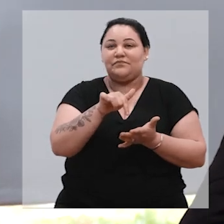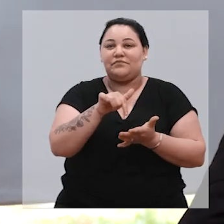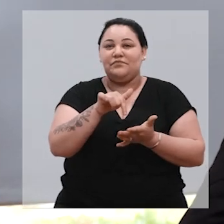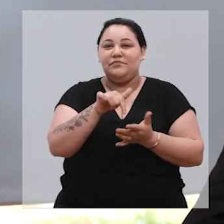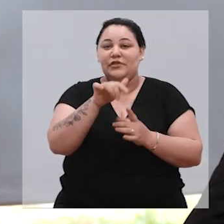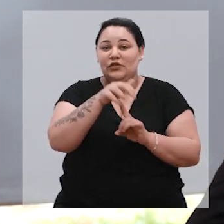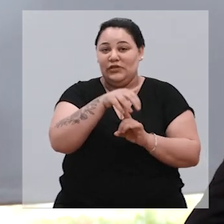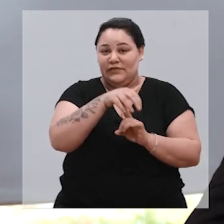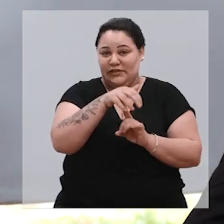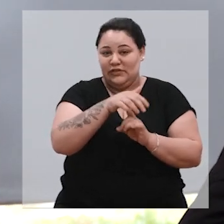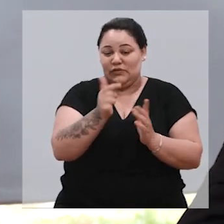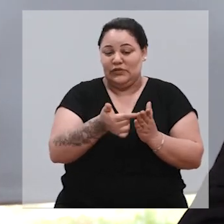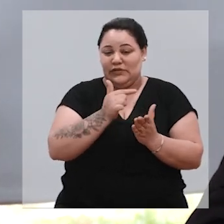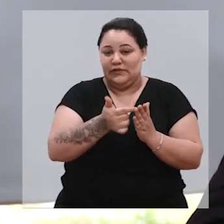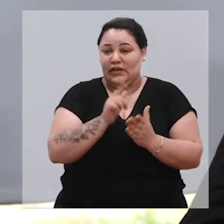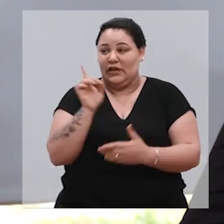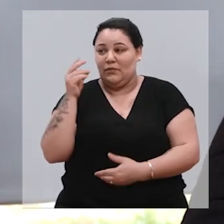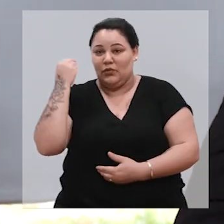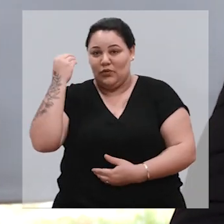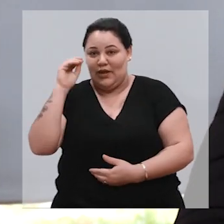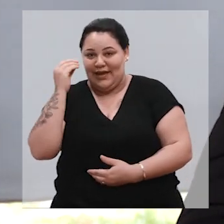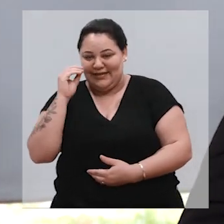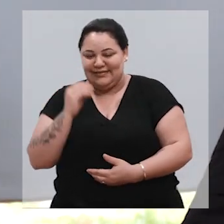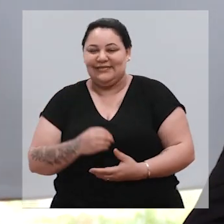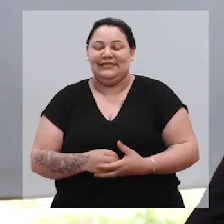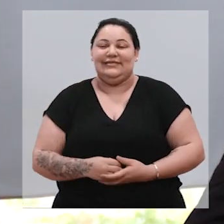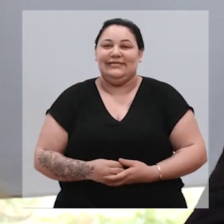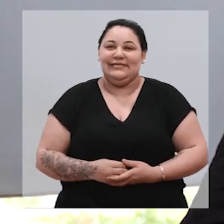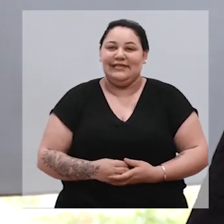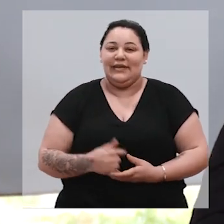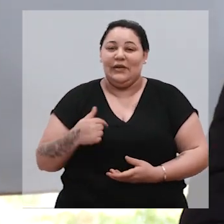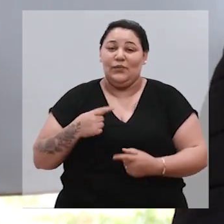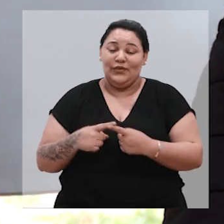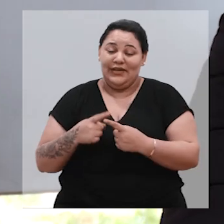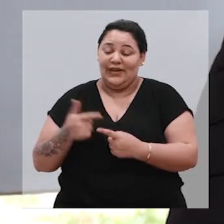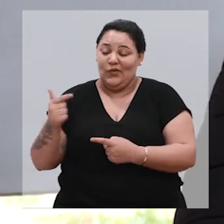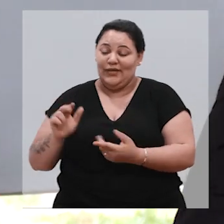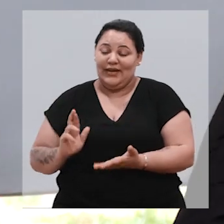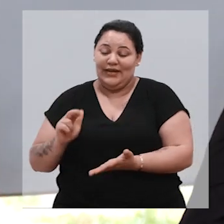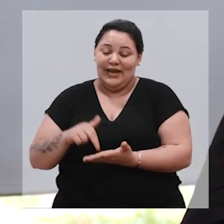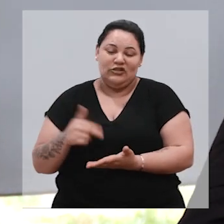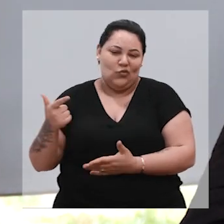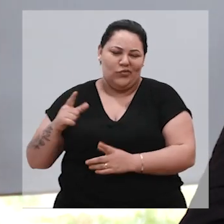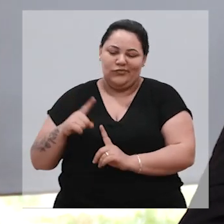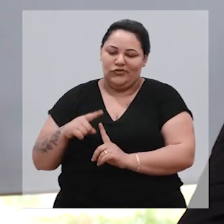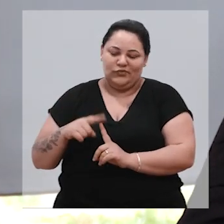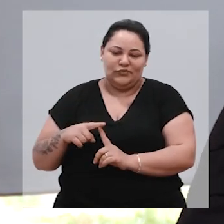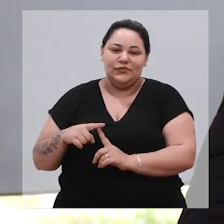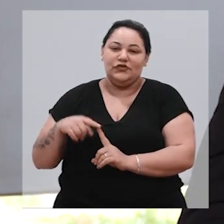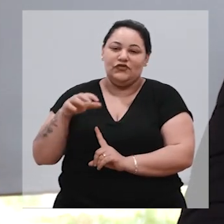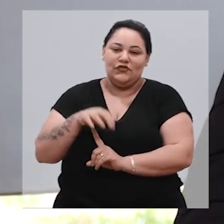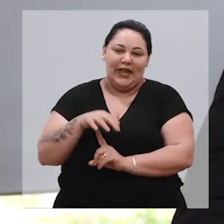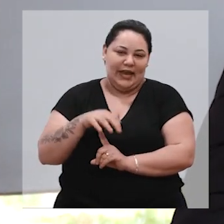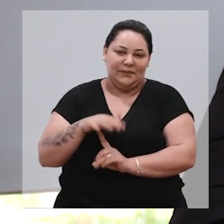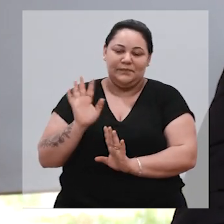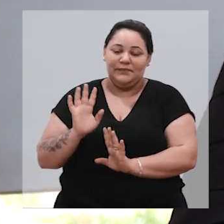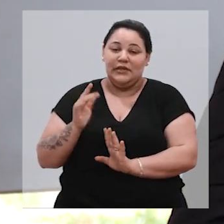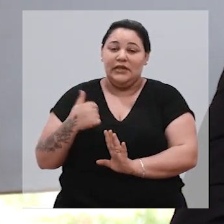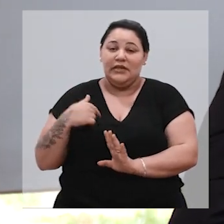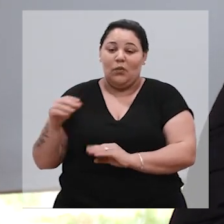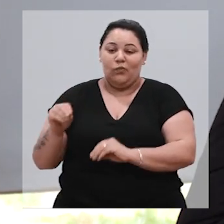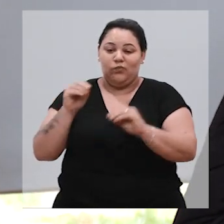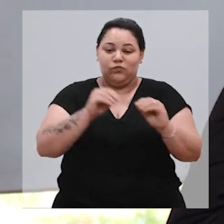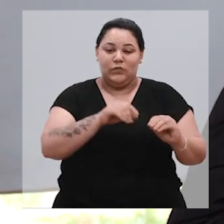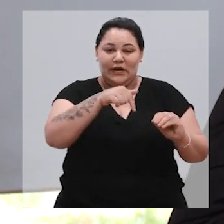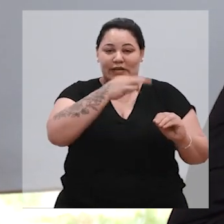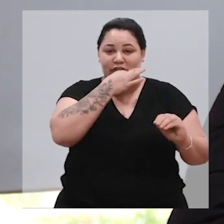foi com a Feira de Porto Alegre. Como a Natasha vinha com a mãe aqui, eu ia na de Porto Alegre, que daí é outra realidade, que é outra feira. E quando eu